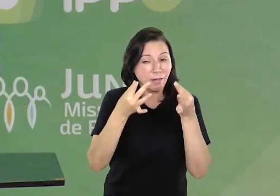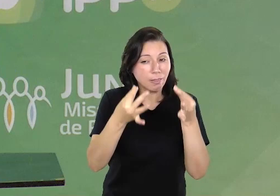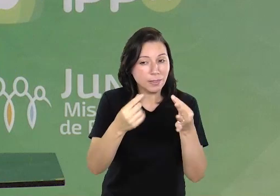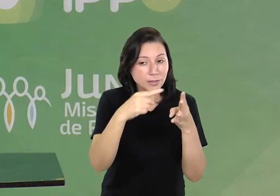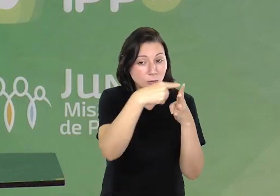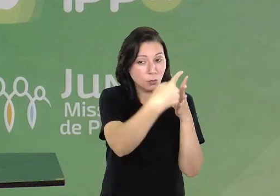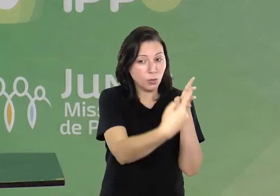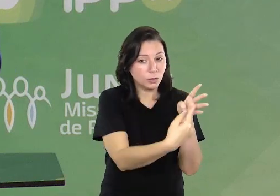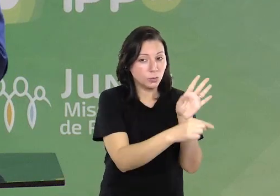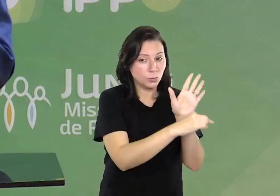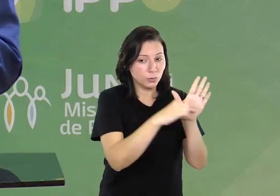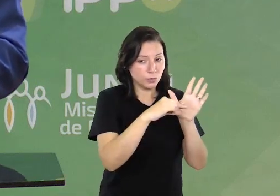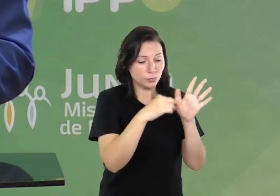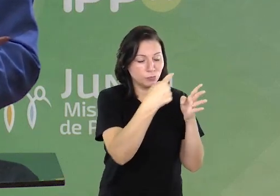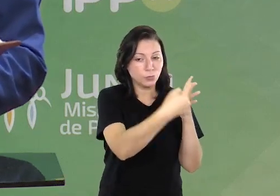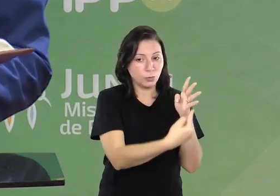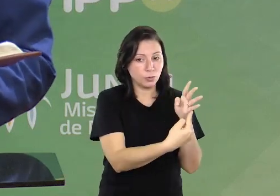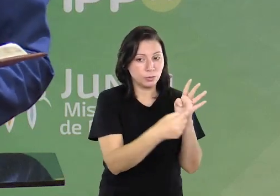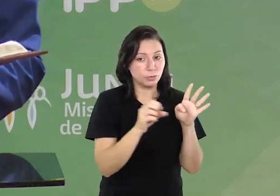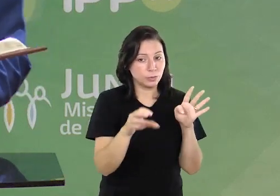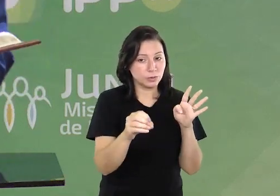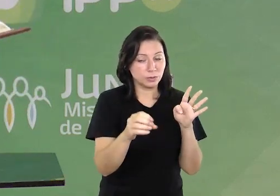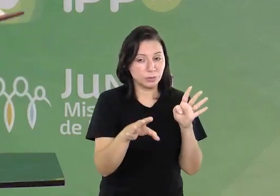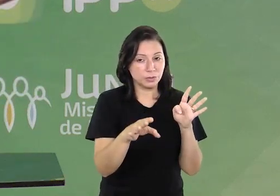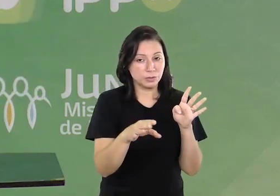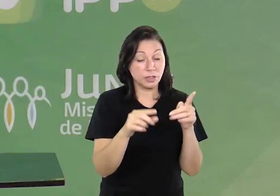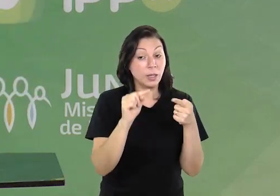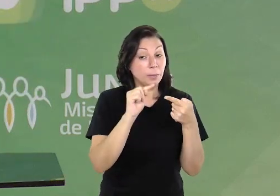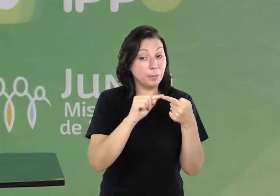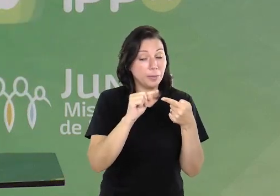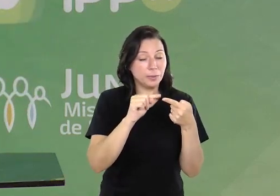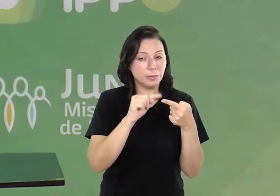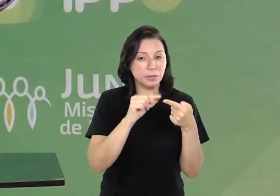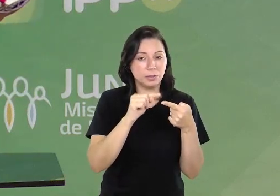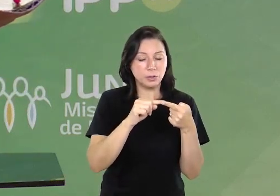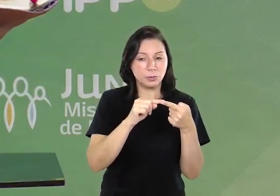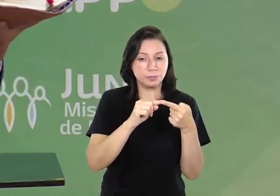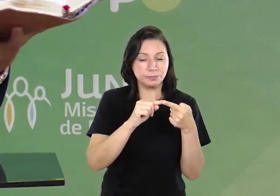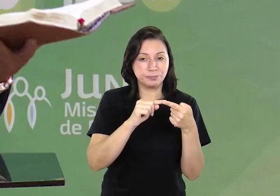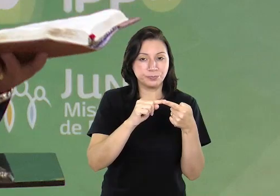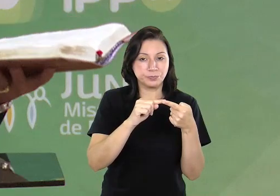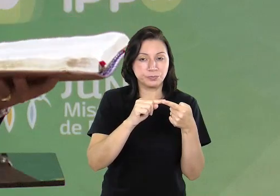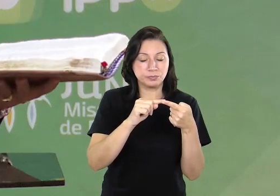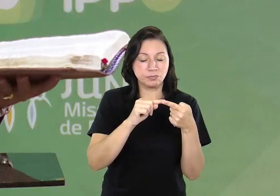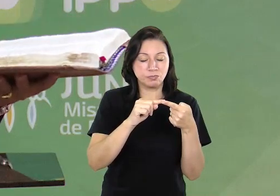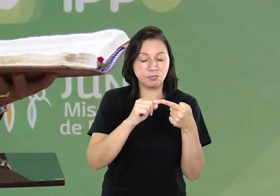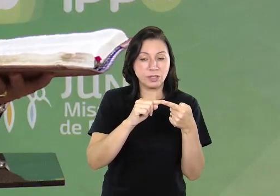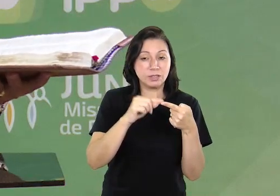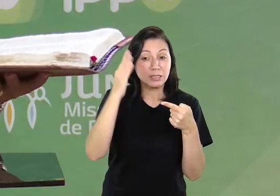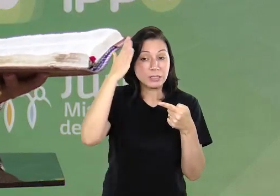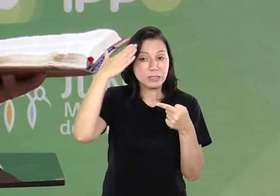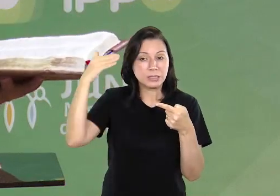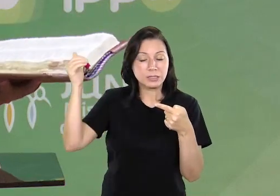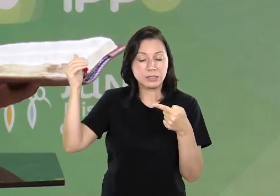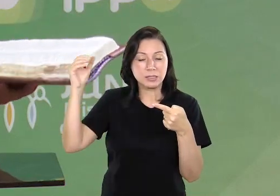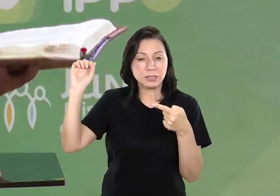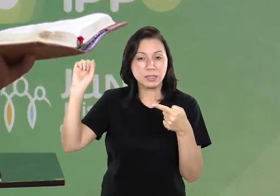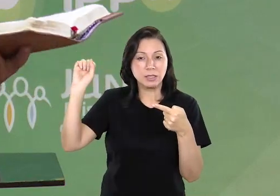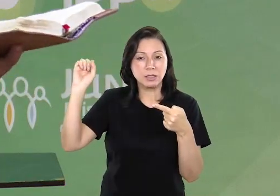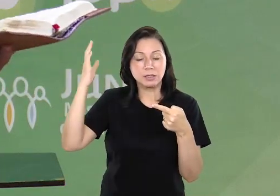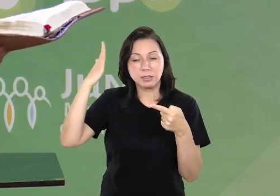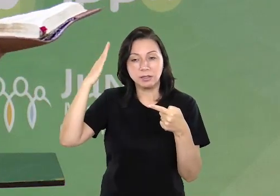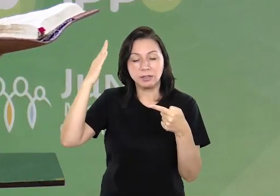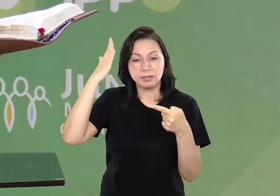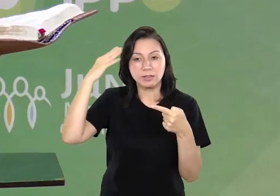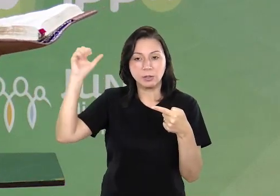primeiro é uma resolução consciente resolvi no meu coração uma coisa que passou por